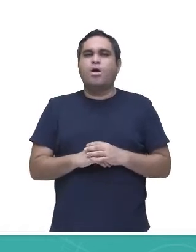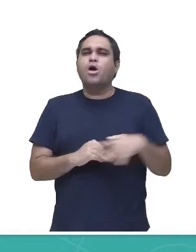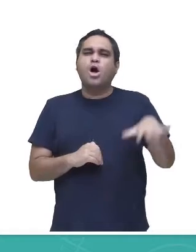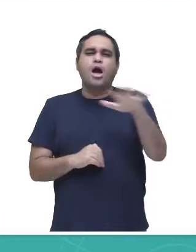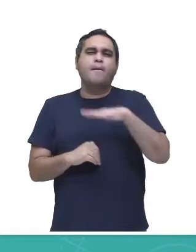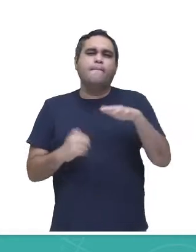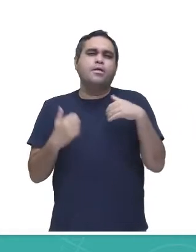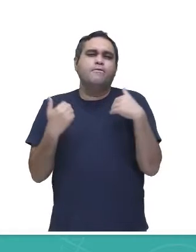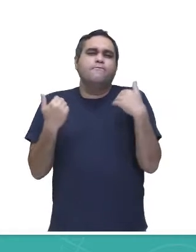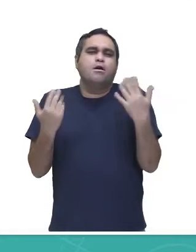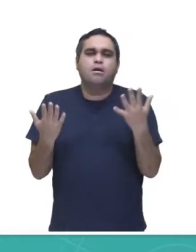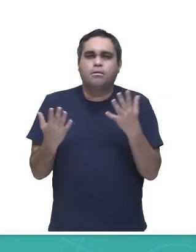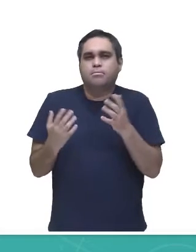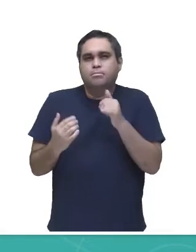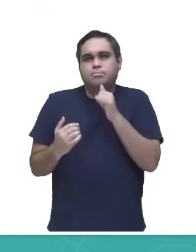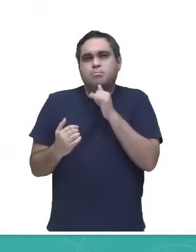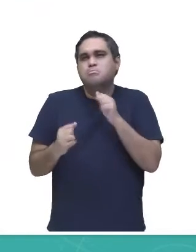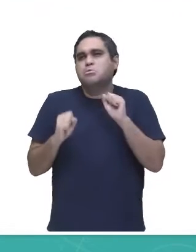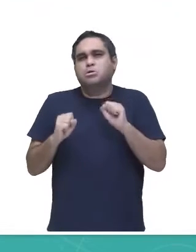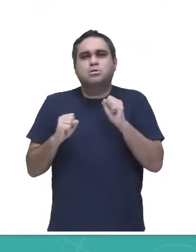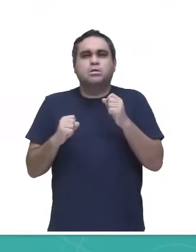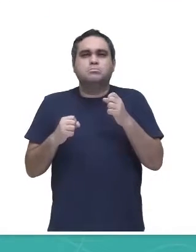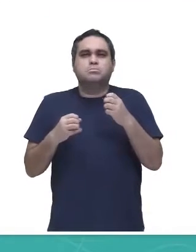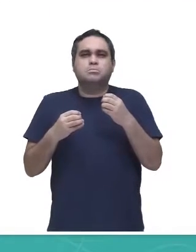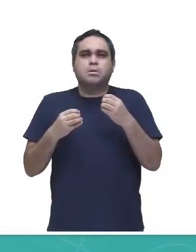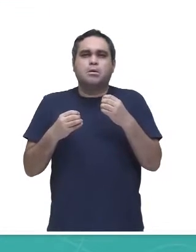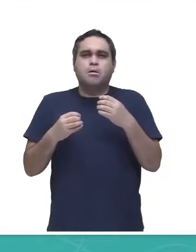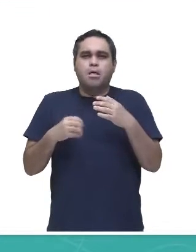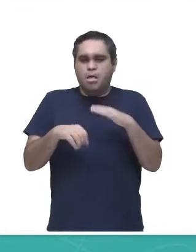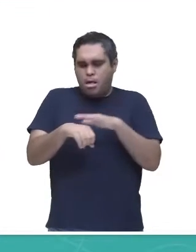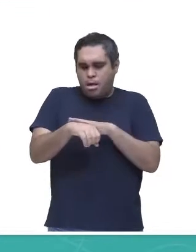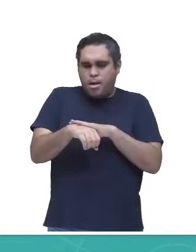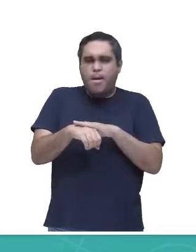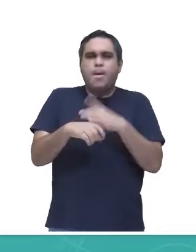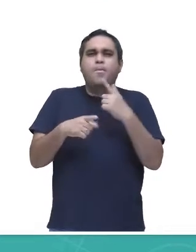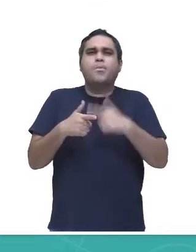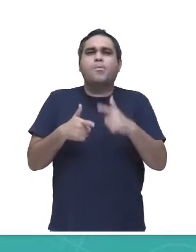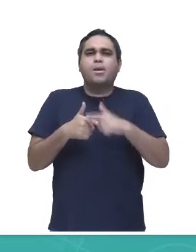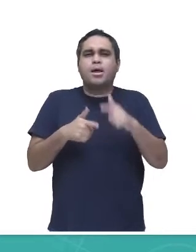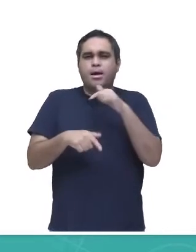poderiam causar algum tipo de prejuízo, né, para a nossa pele, como